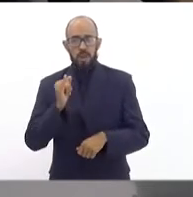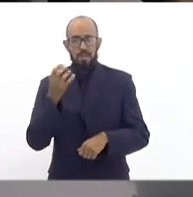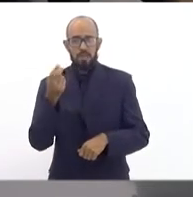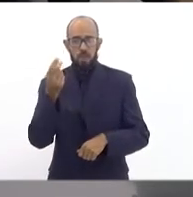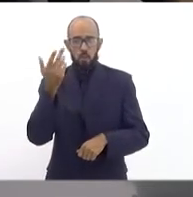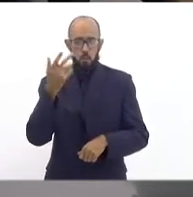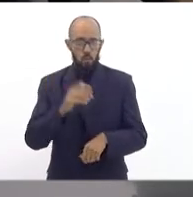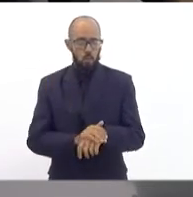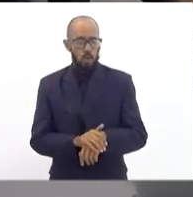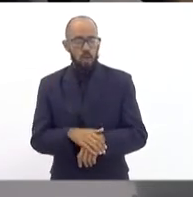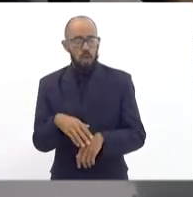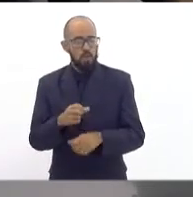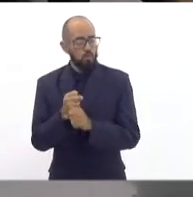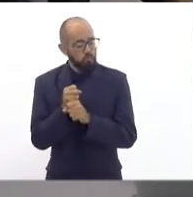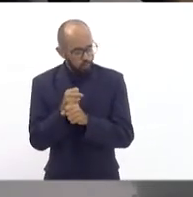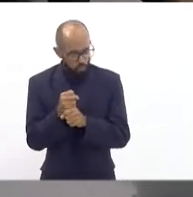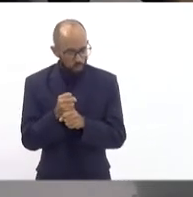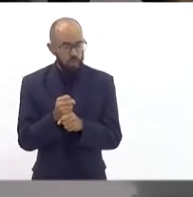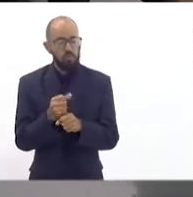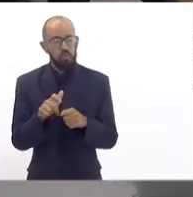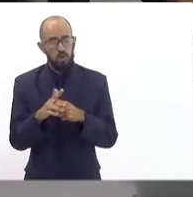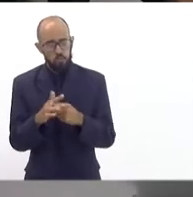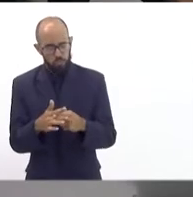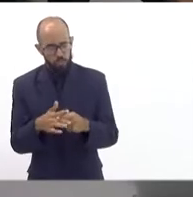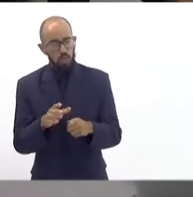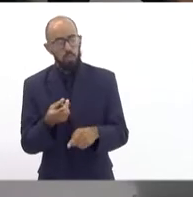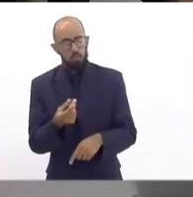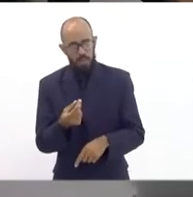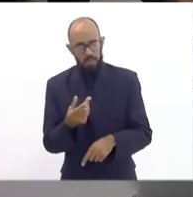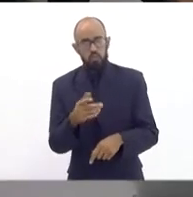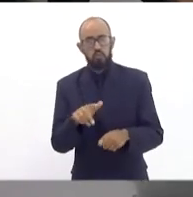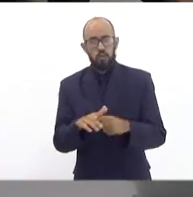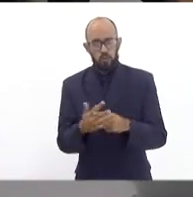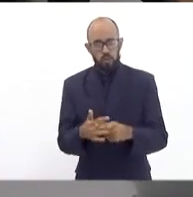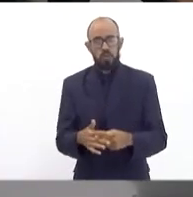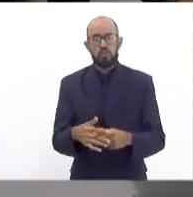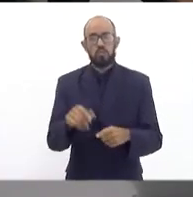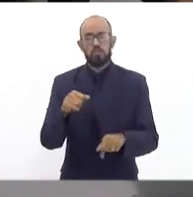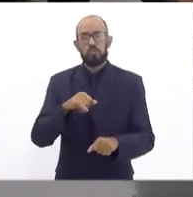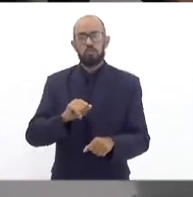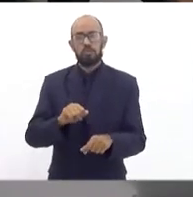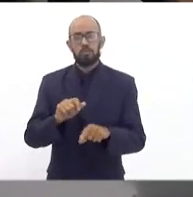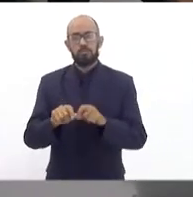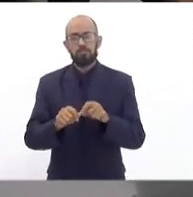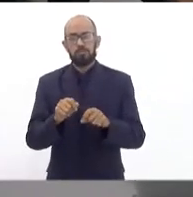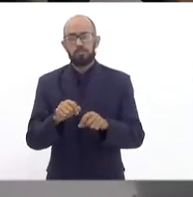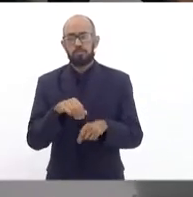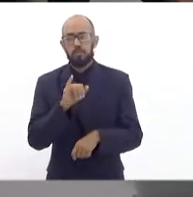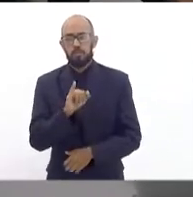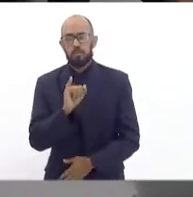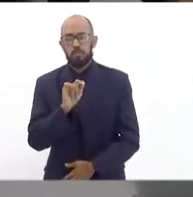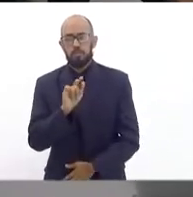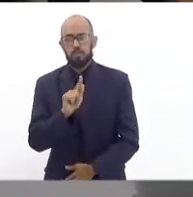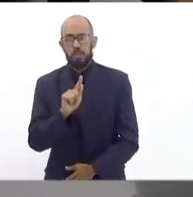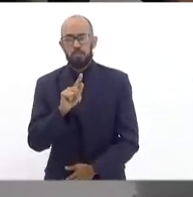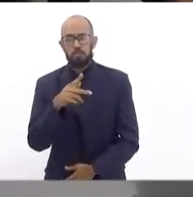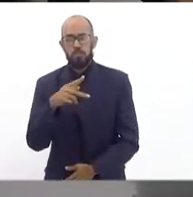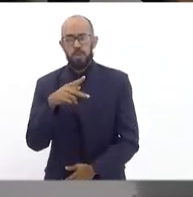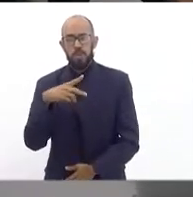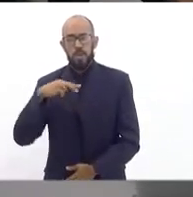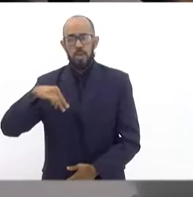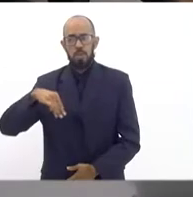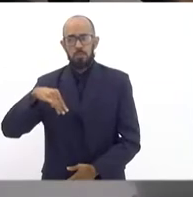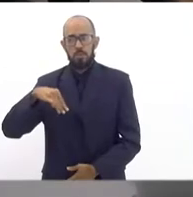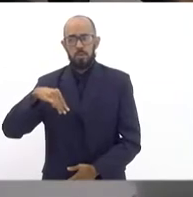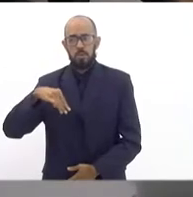inflação anual ela foi corrigida, né, o preço foi corrigido anualmente, pelo índice IGPM, que foi